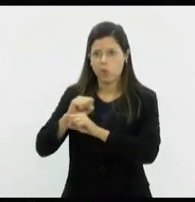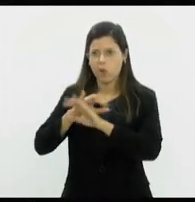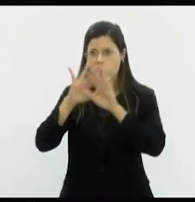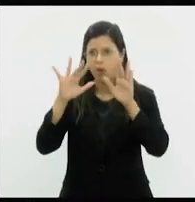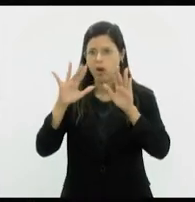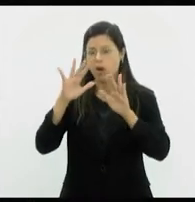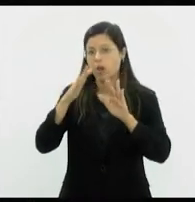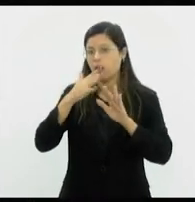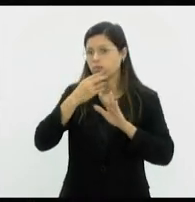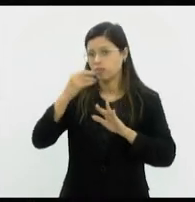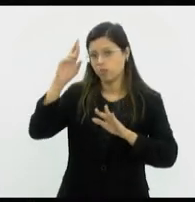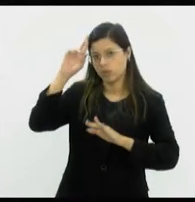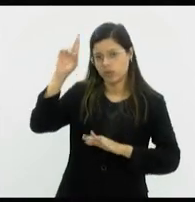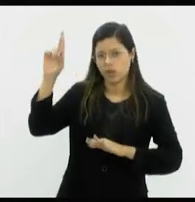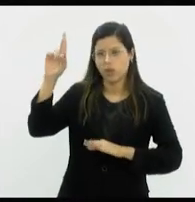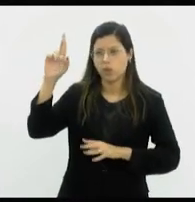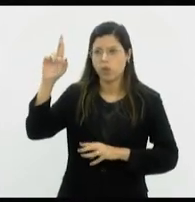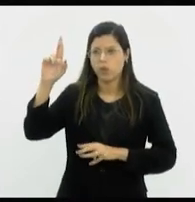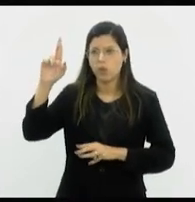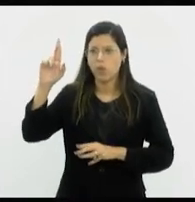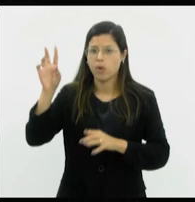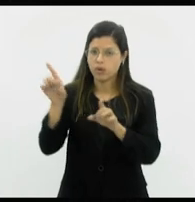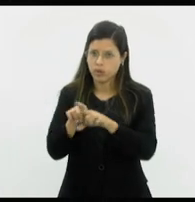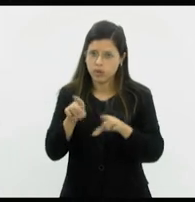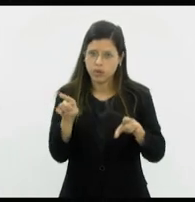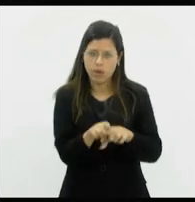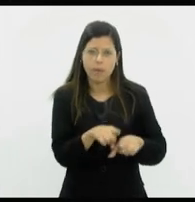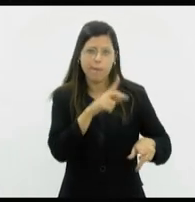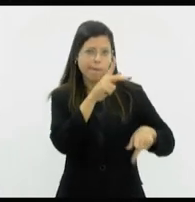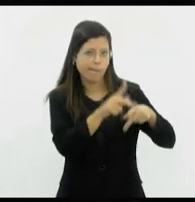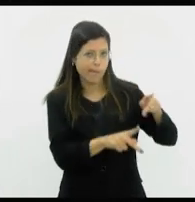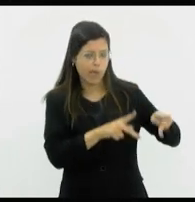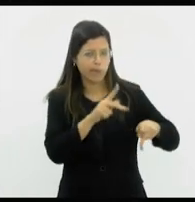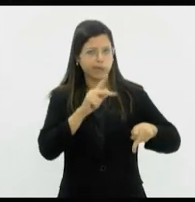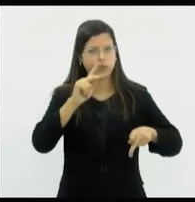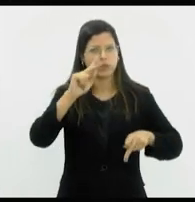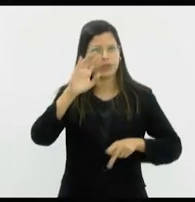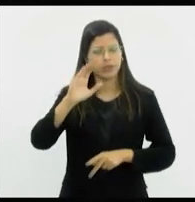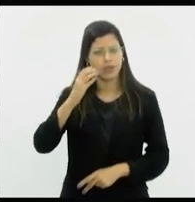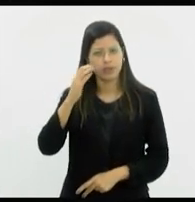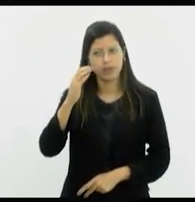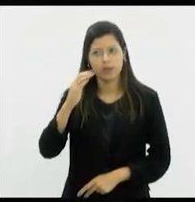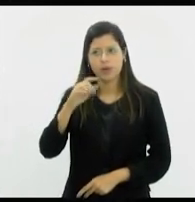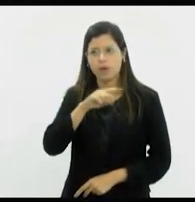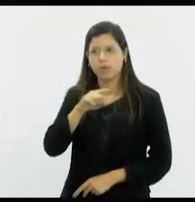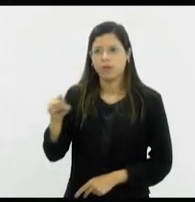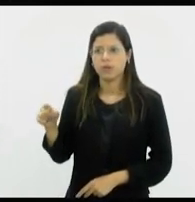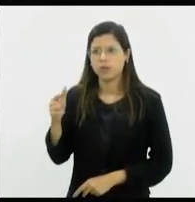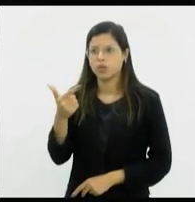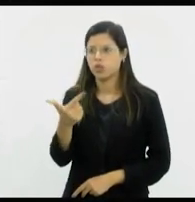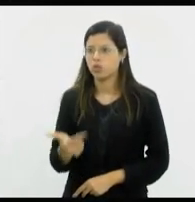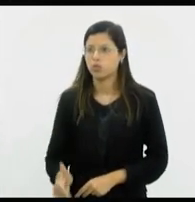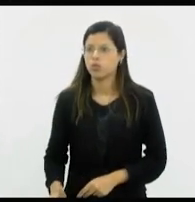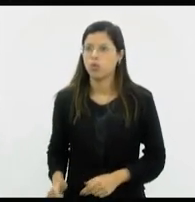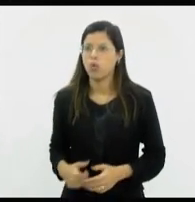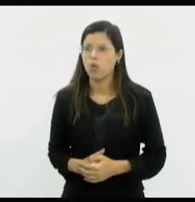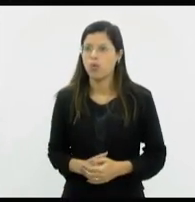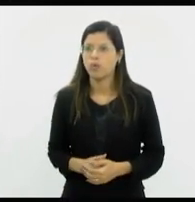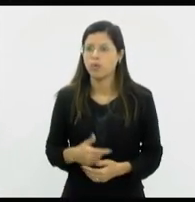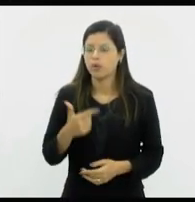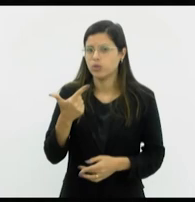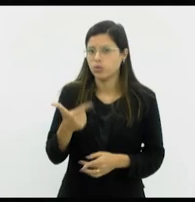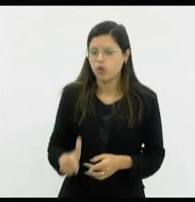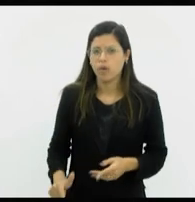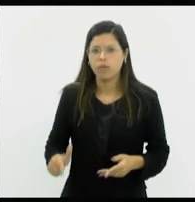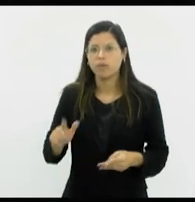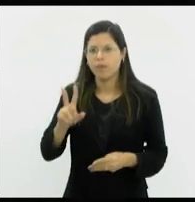do Senhor e pelas mãos da população de Niterói, vocês serão novamente, eu repito aqui, serão